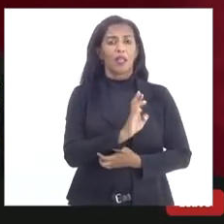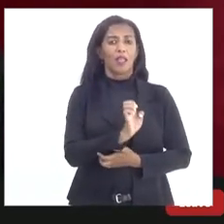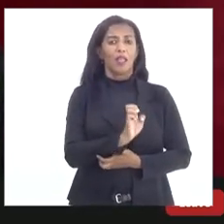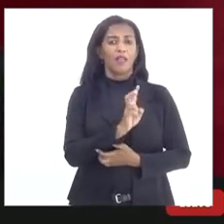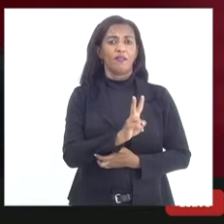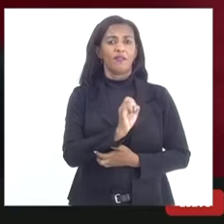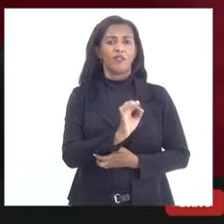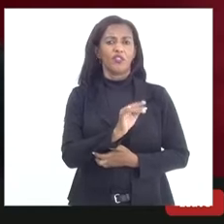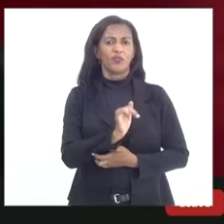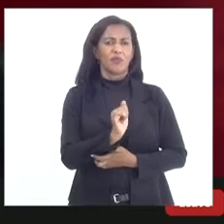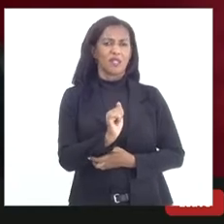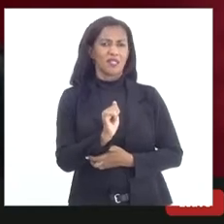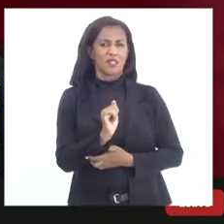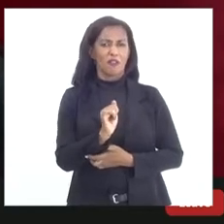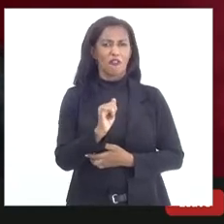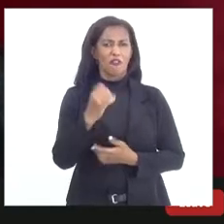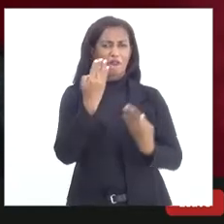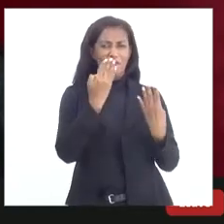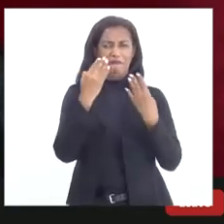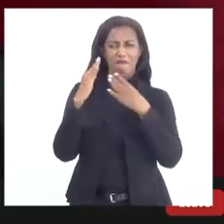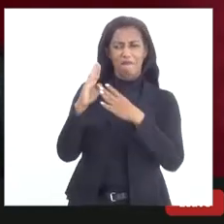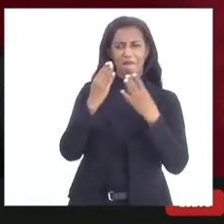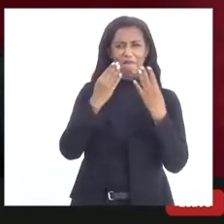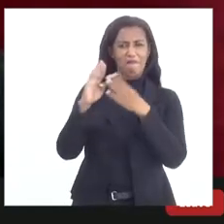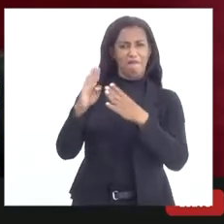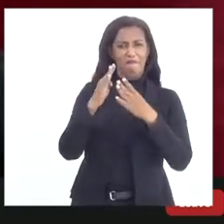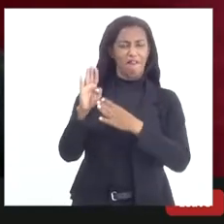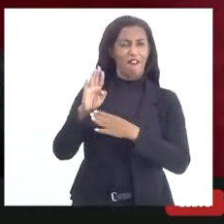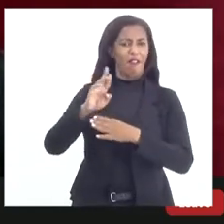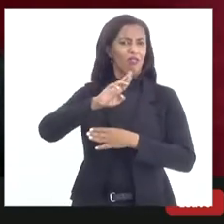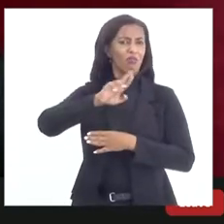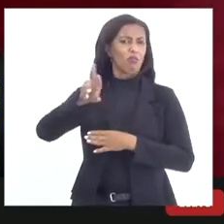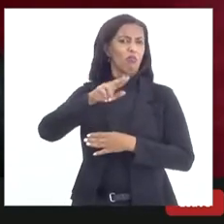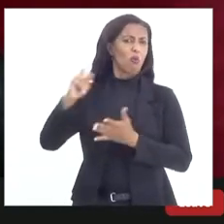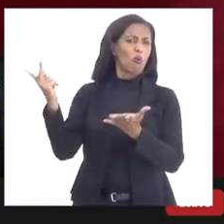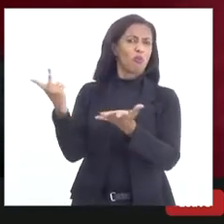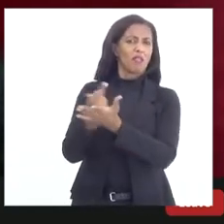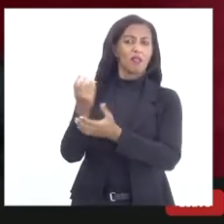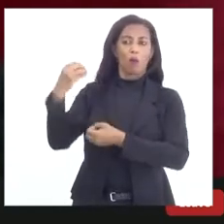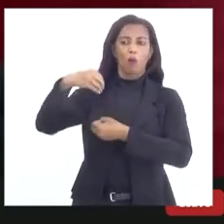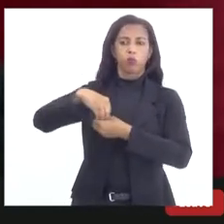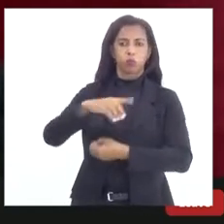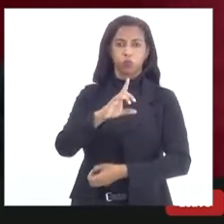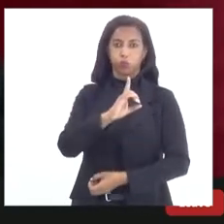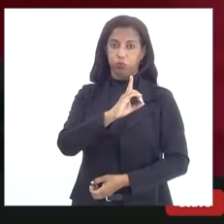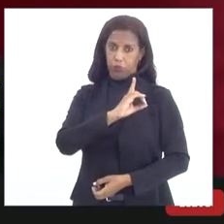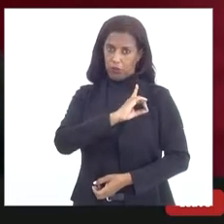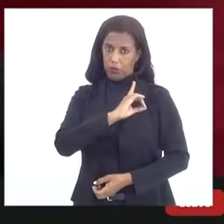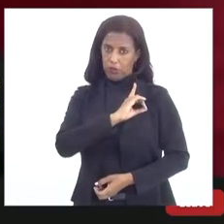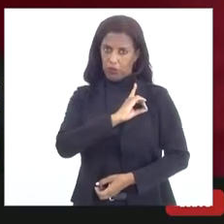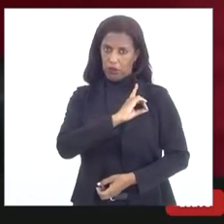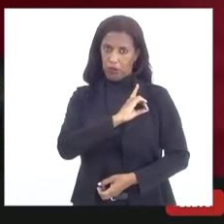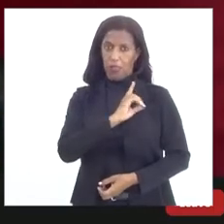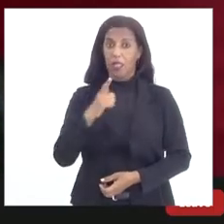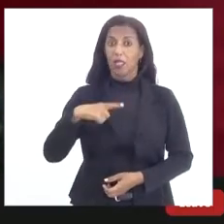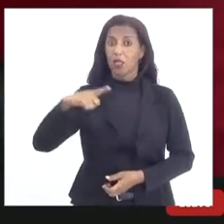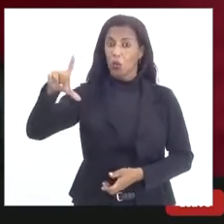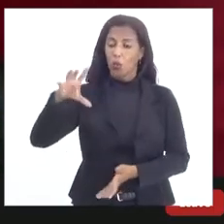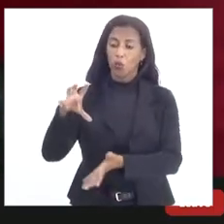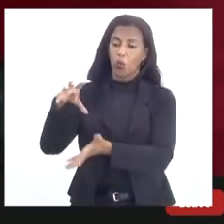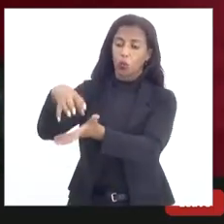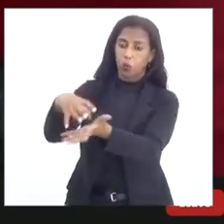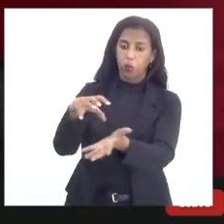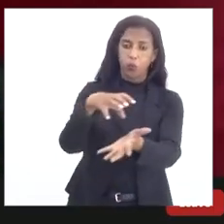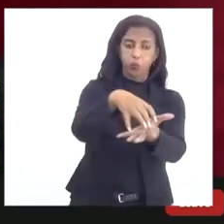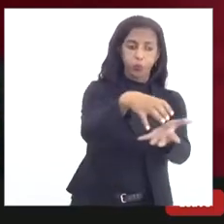revitimização, porque a revitimização ela não acontece apenas na polícia, ela acontece também em outras áreas de atuação